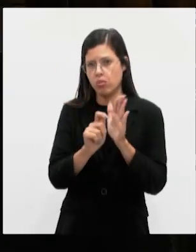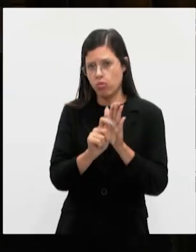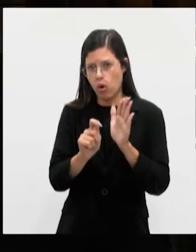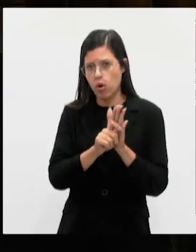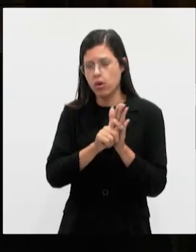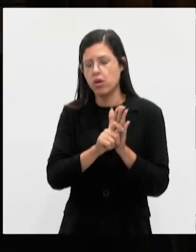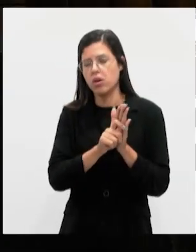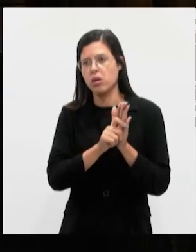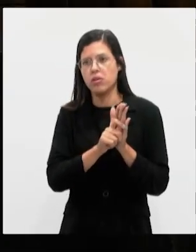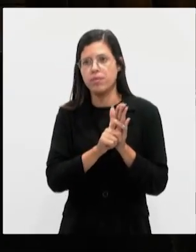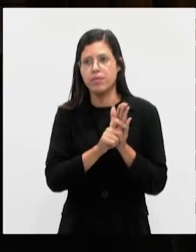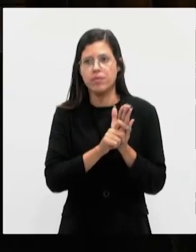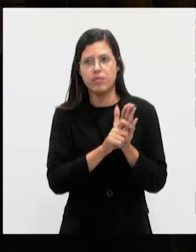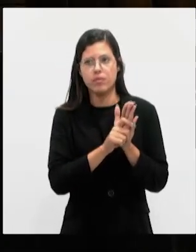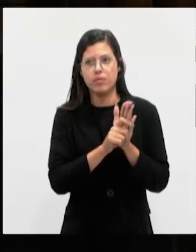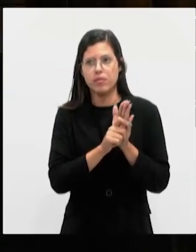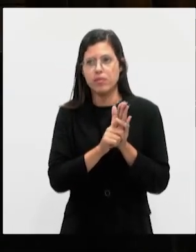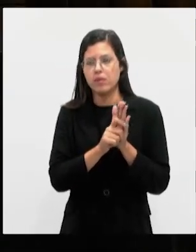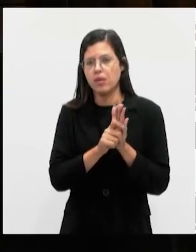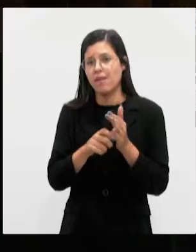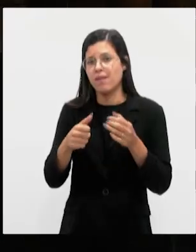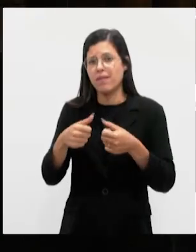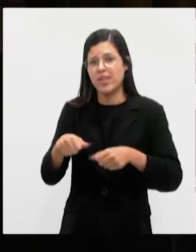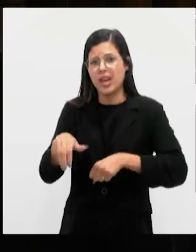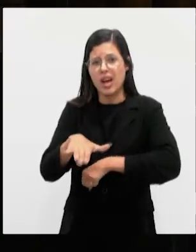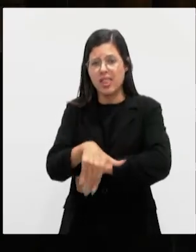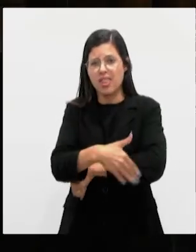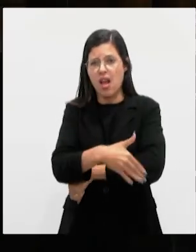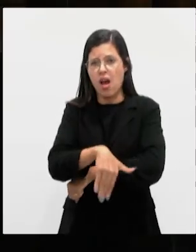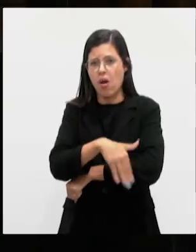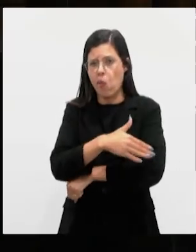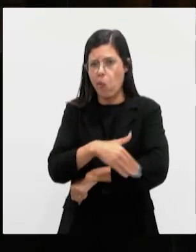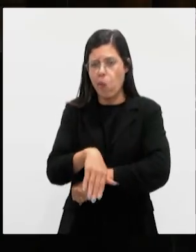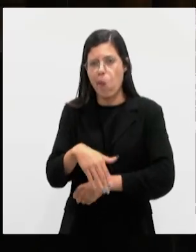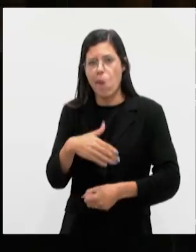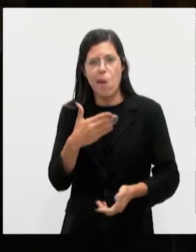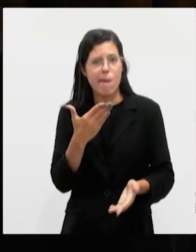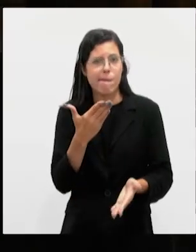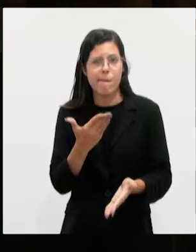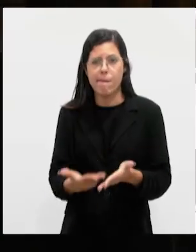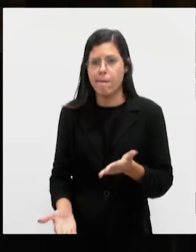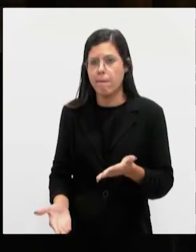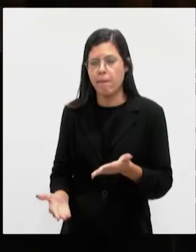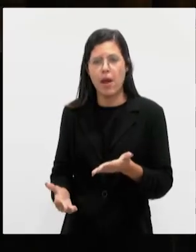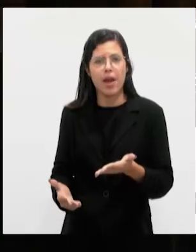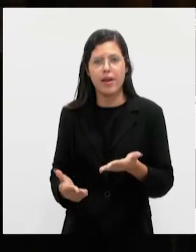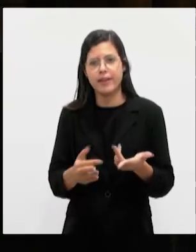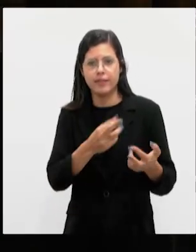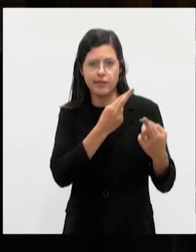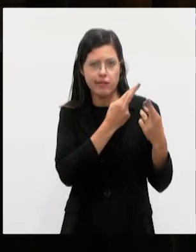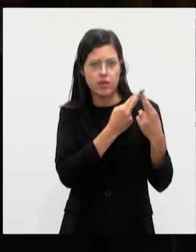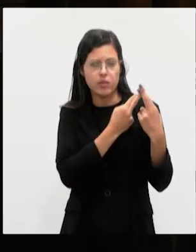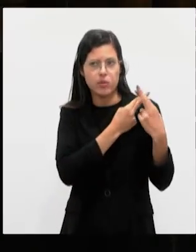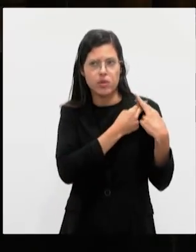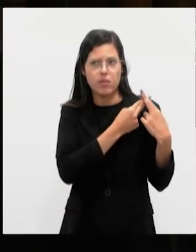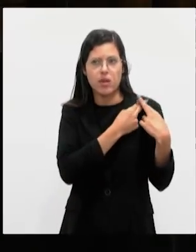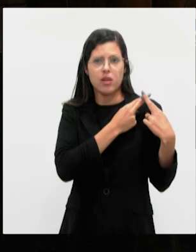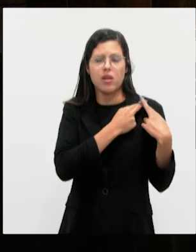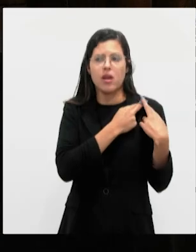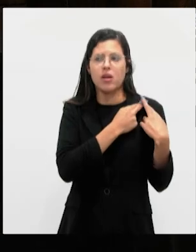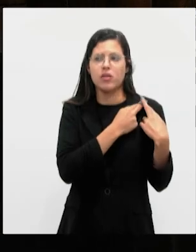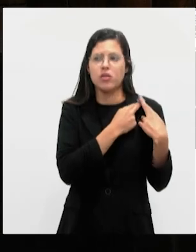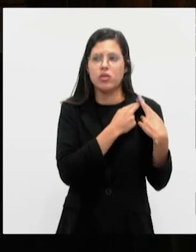eles ficam na rua e perdem todo o senso de responsabilidade. Às vezes